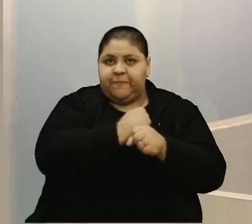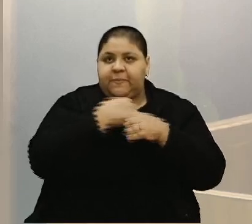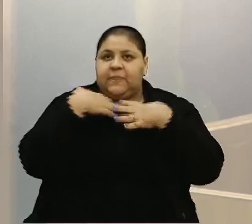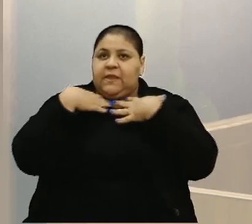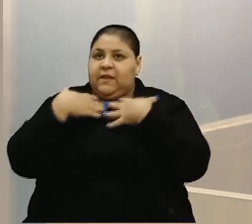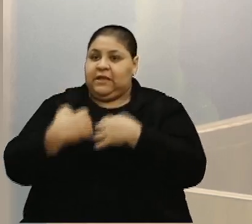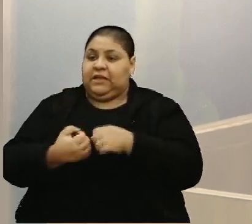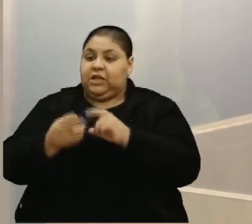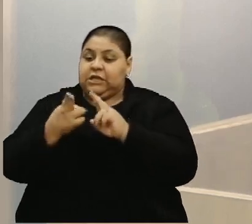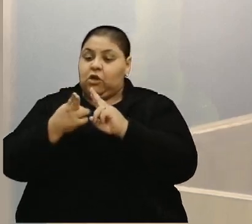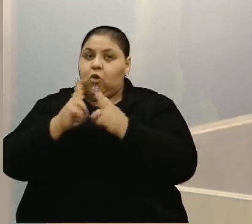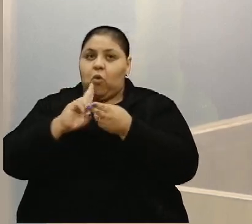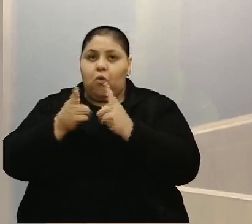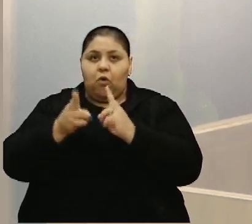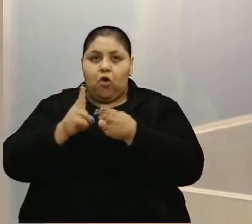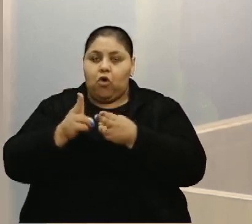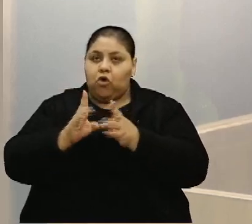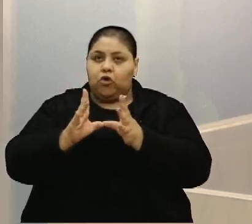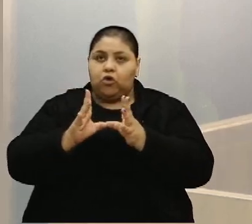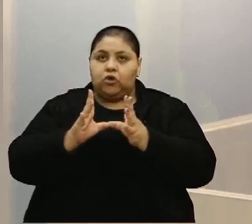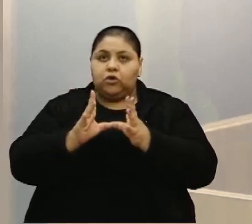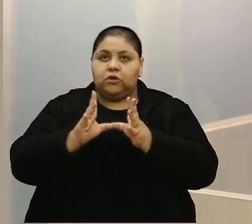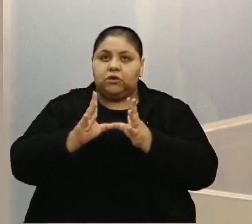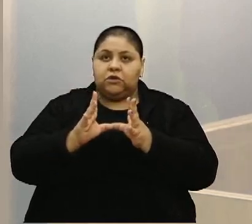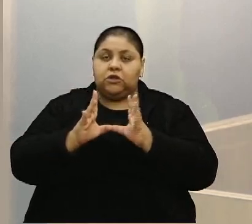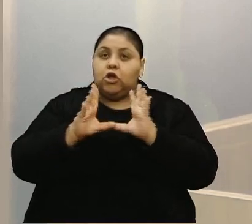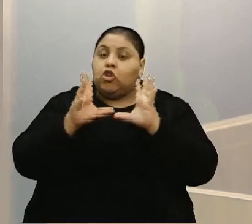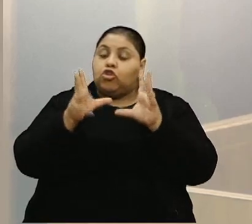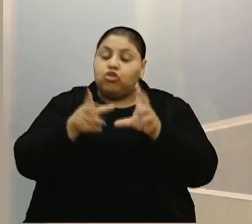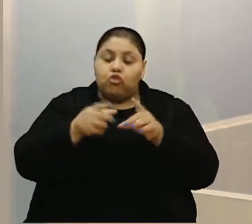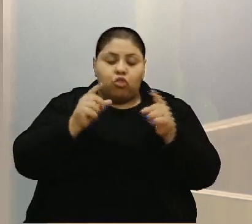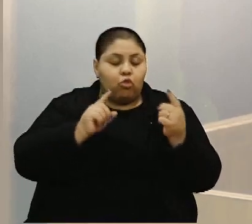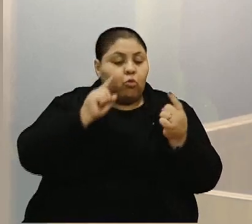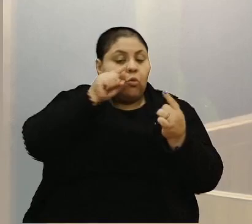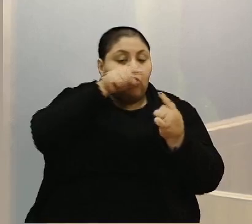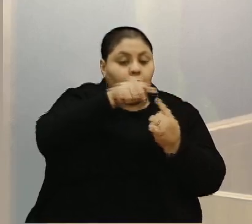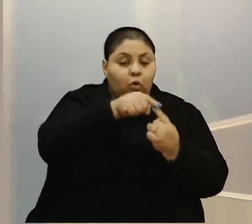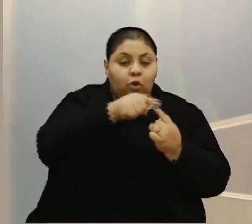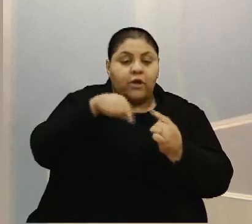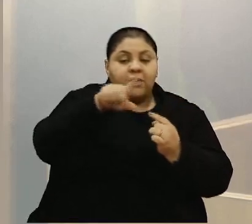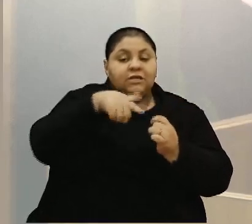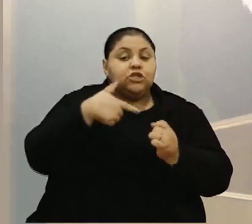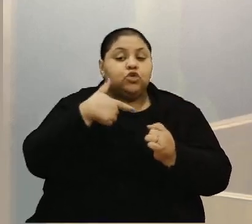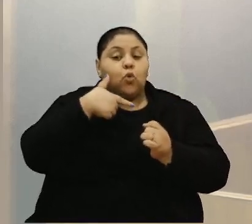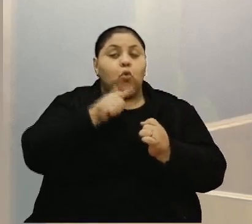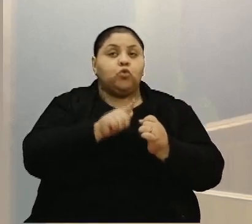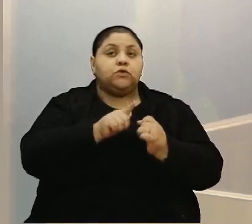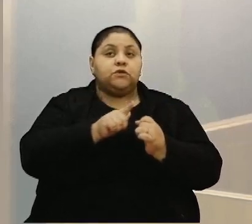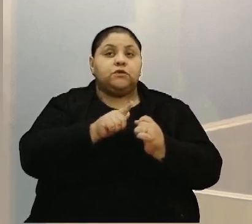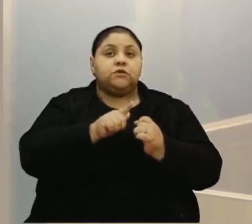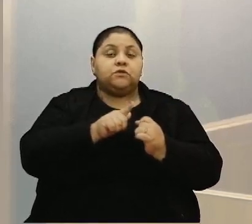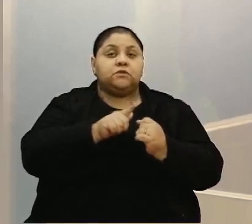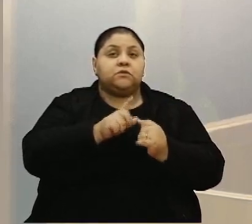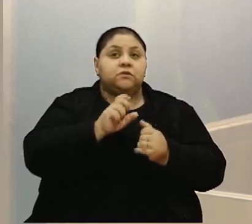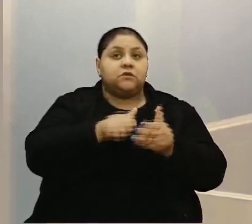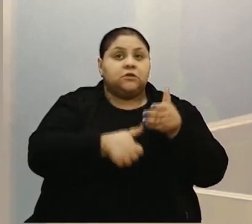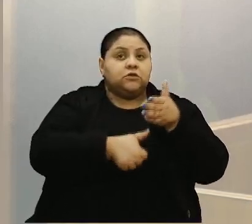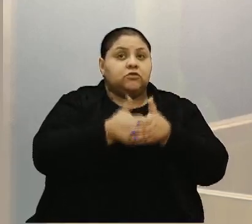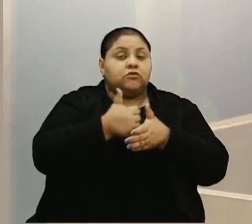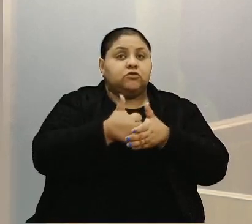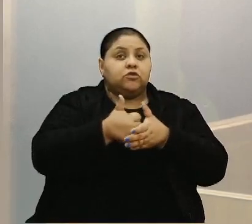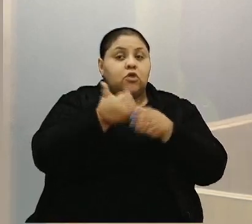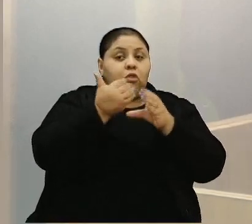de Urbanismo, tudo na intenção que a gente consiga ter os melhores